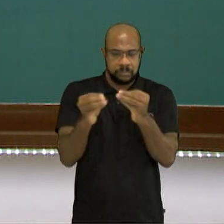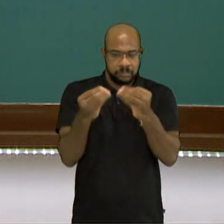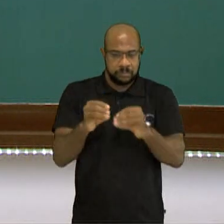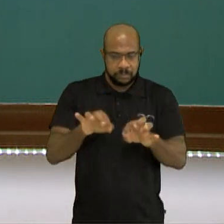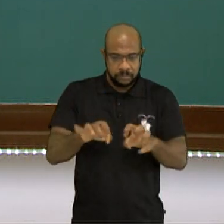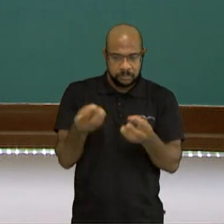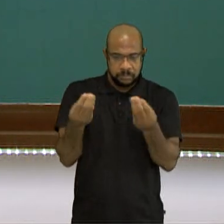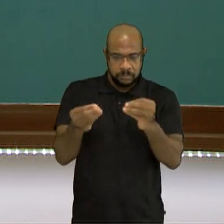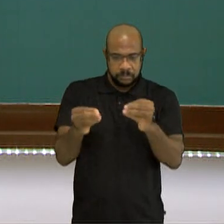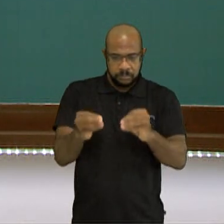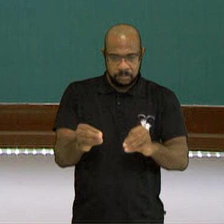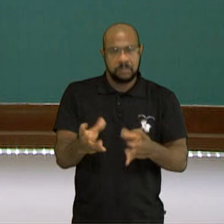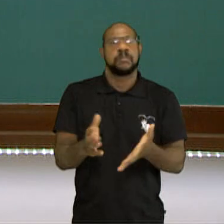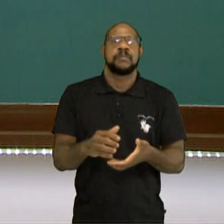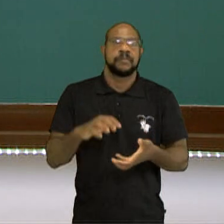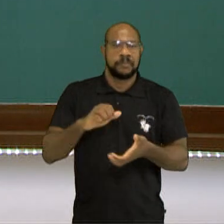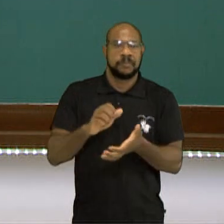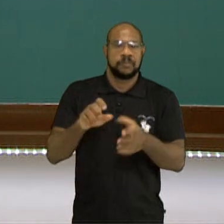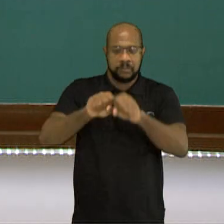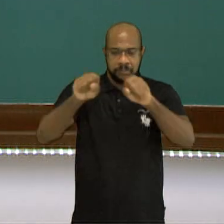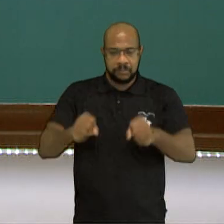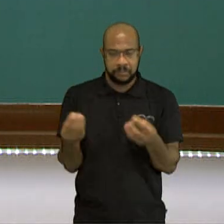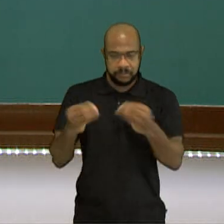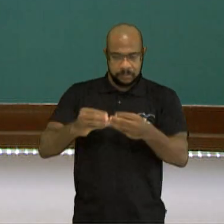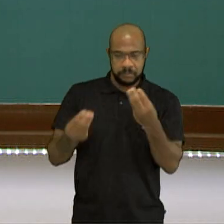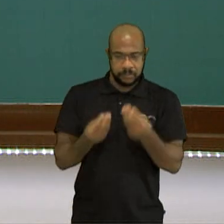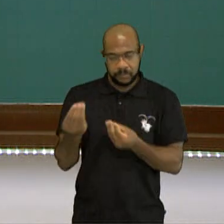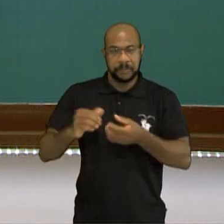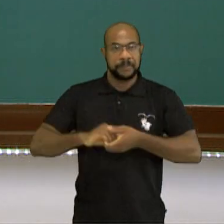carro lá no sistema deles. Então, aqui,